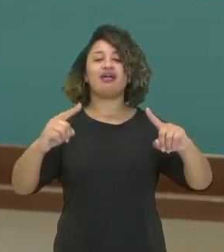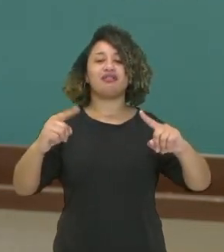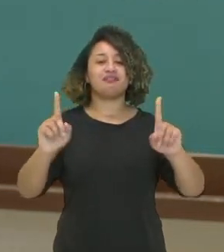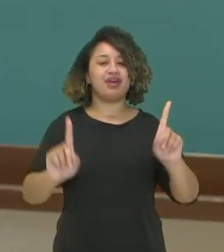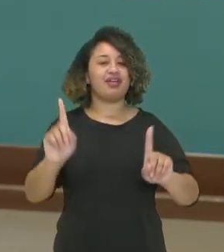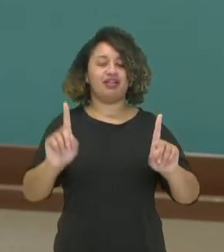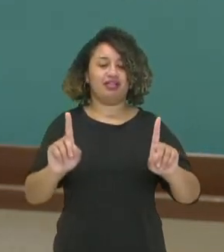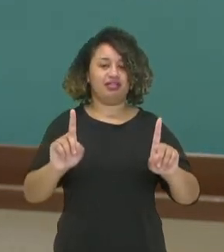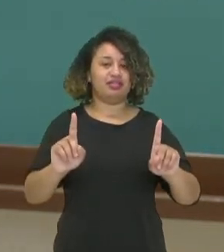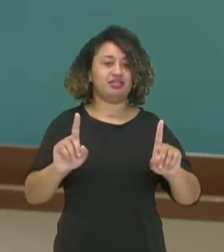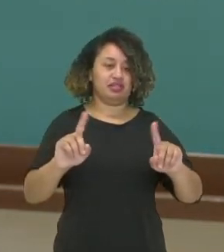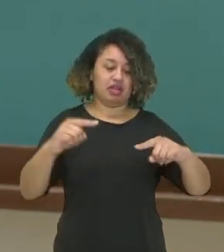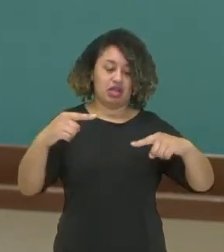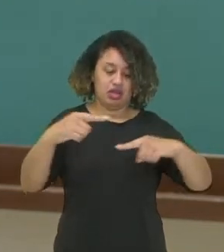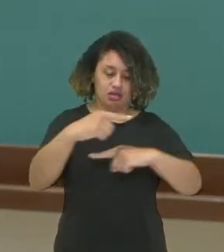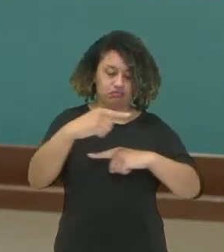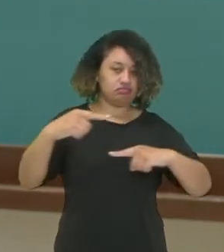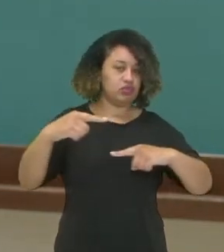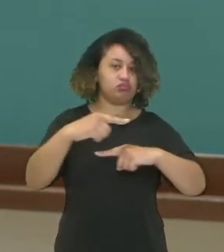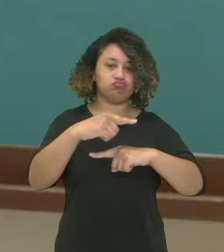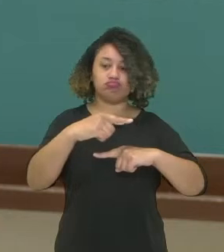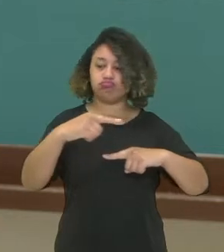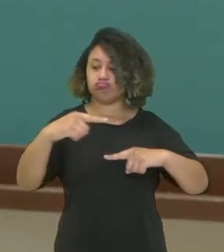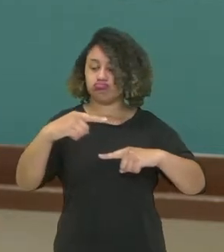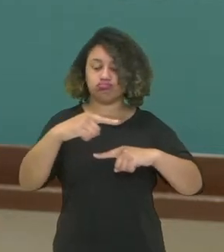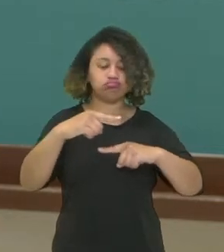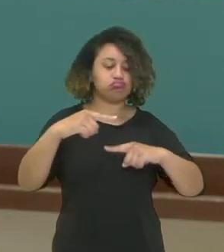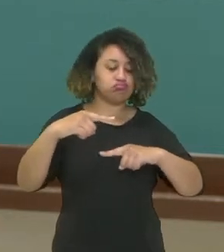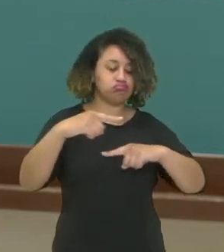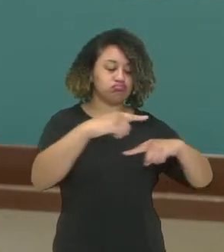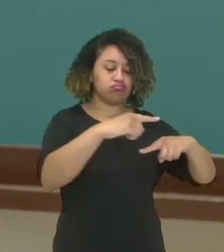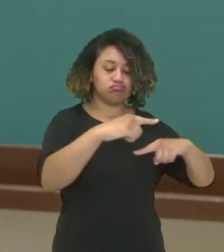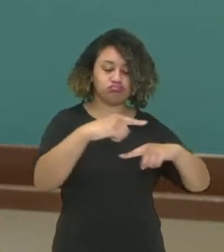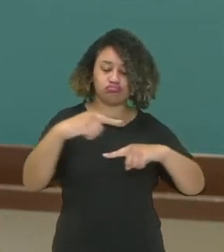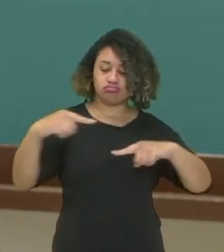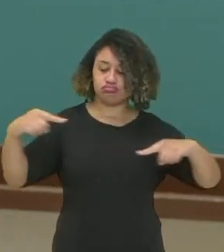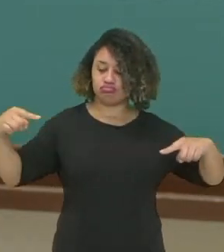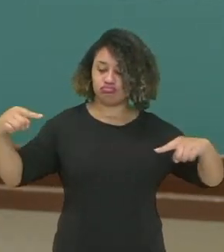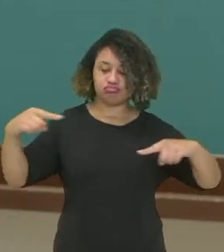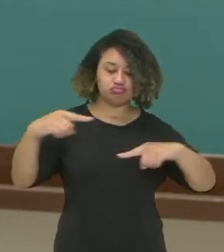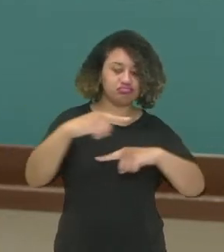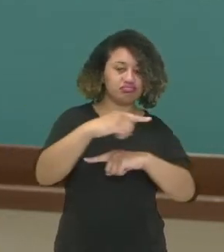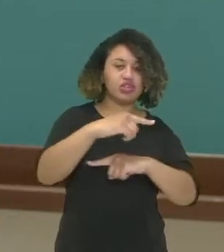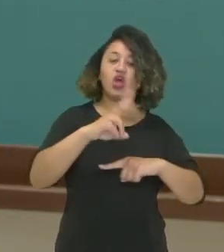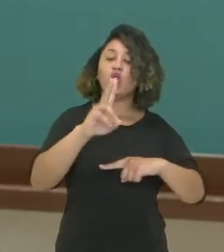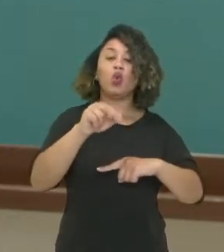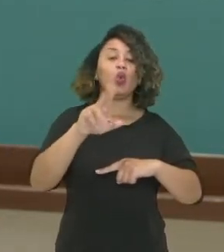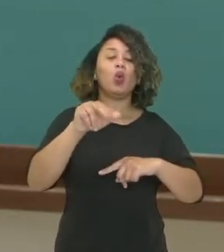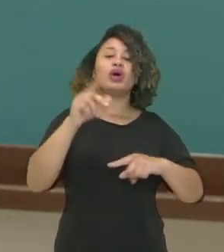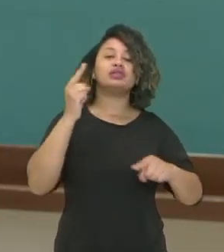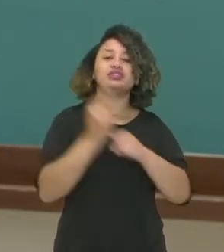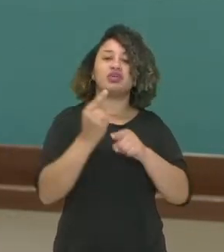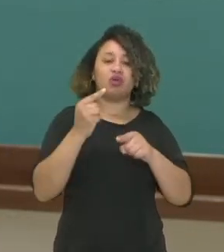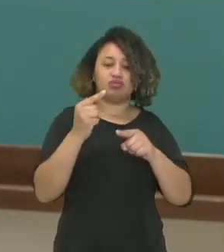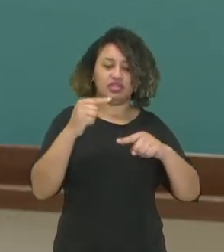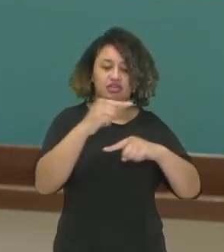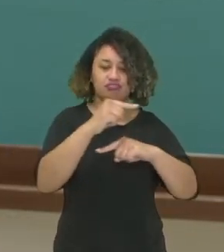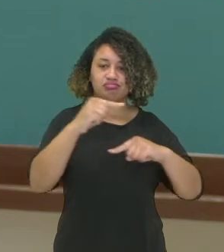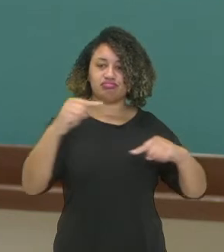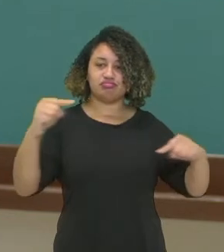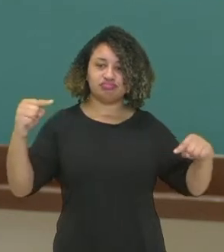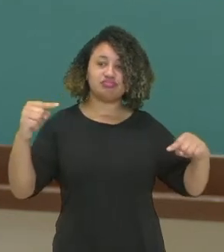Diferente das bases desse trapézio, ó. Se a gente estender, ele não vai se encontrar, ele vai vir sempre reto. E ele vai ser o